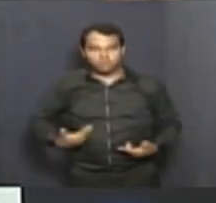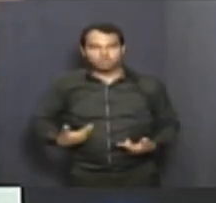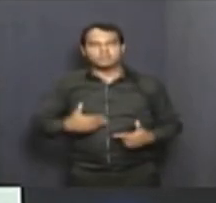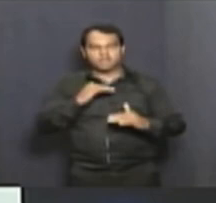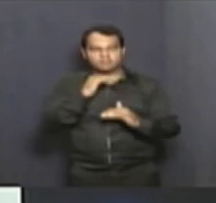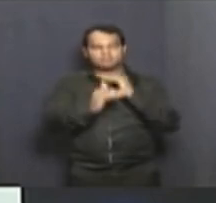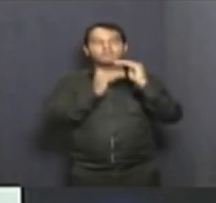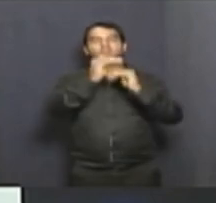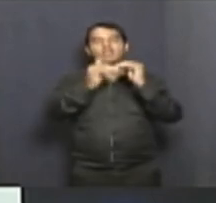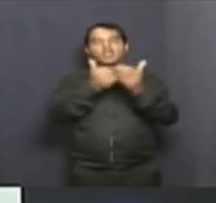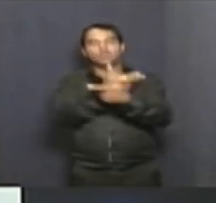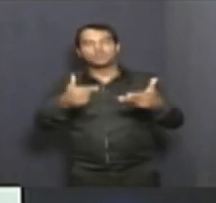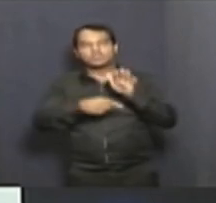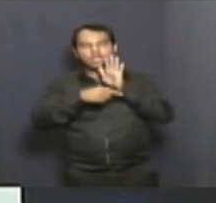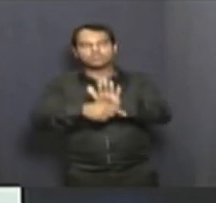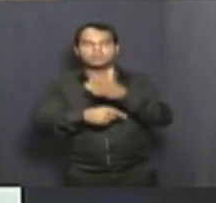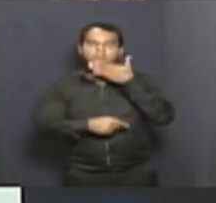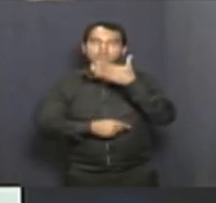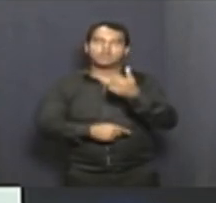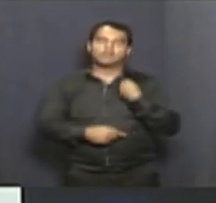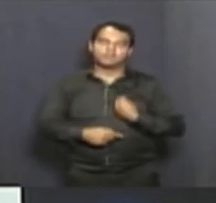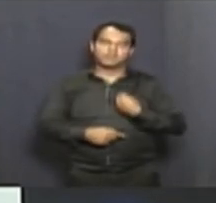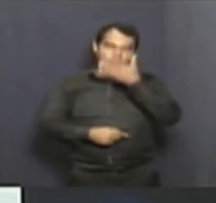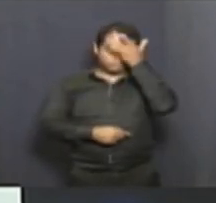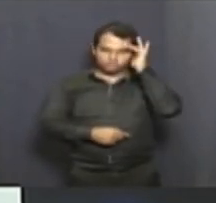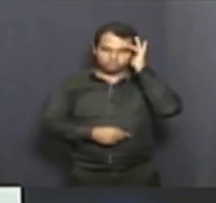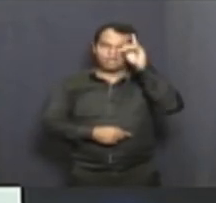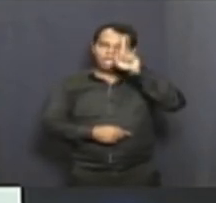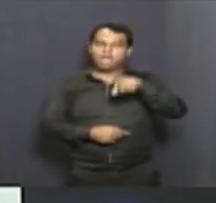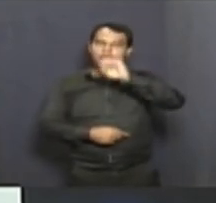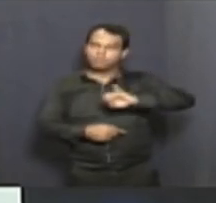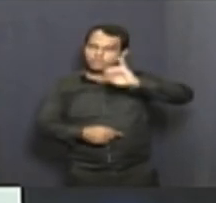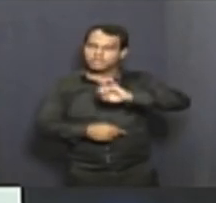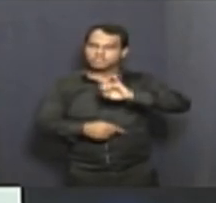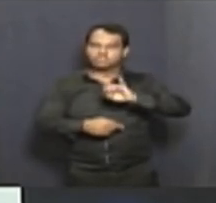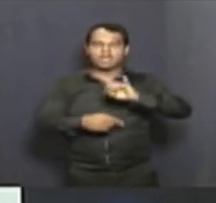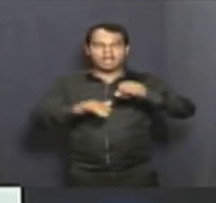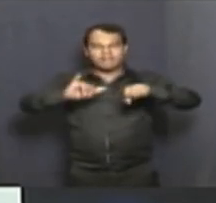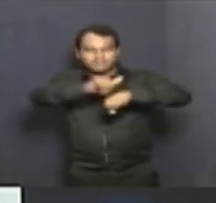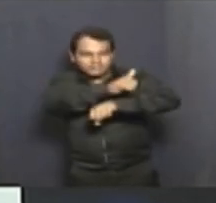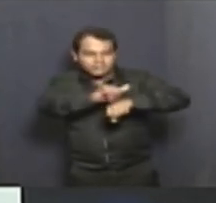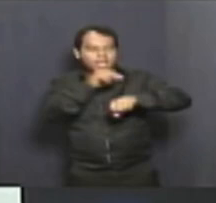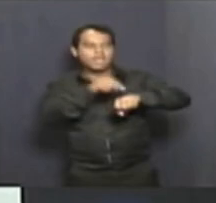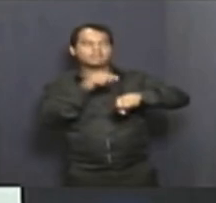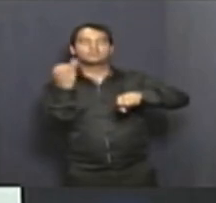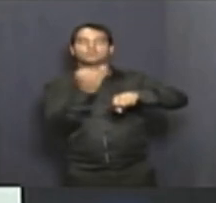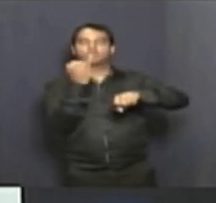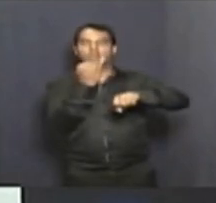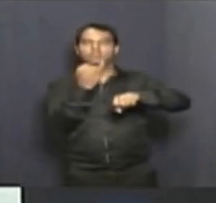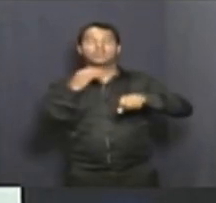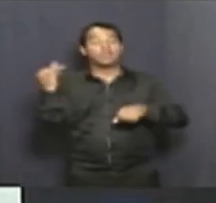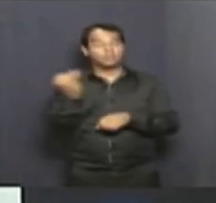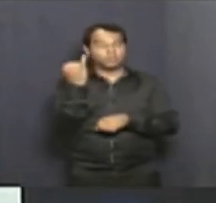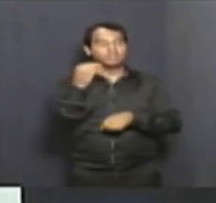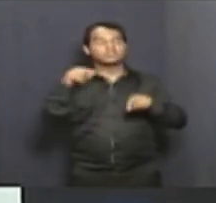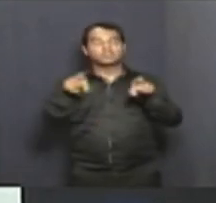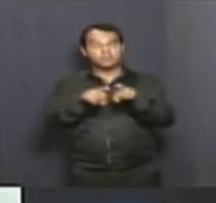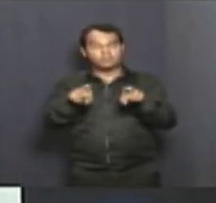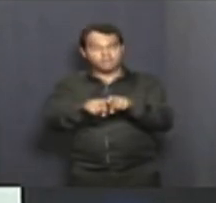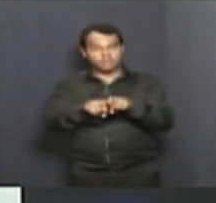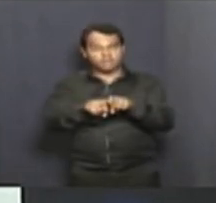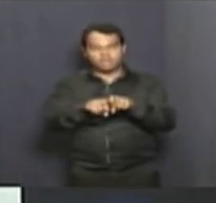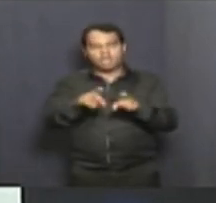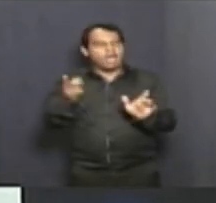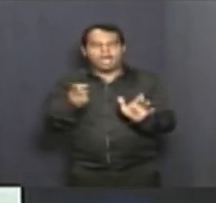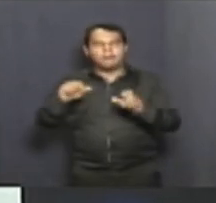aquilo que melhora a vida das pessoas é muito importante as medidas tomadas é muito importante principalmente que nada é feito